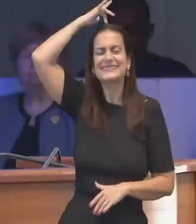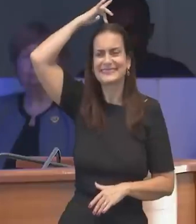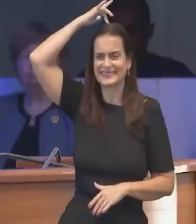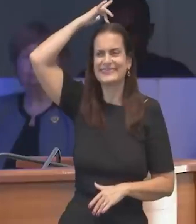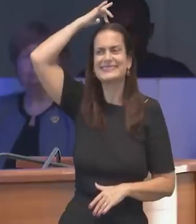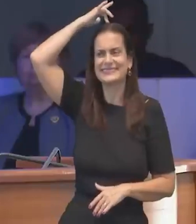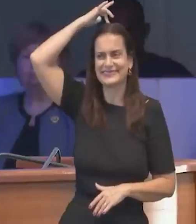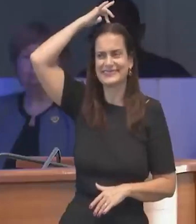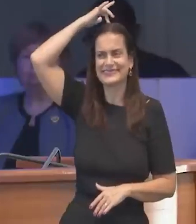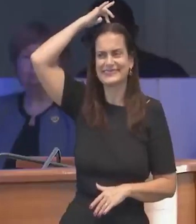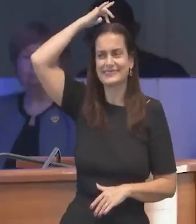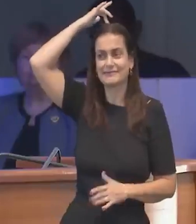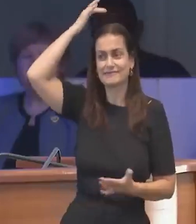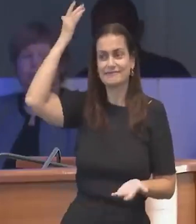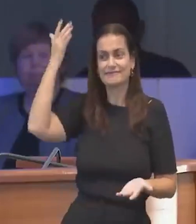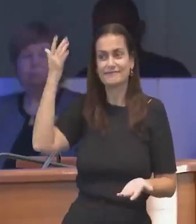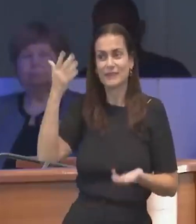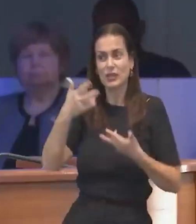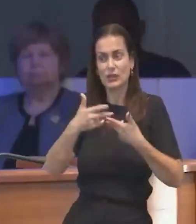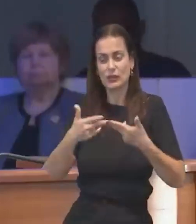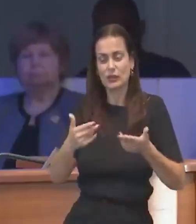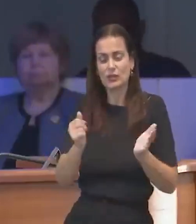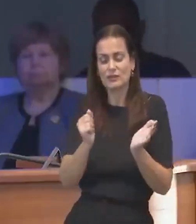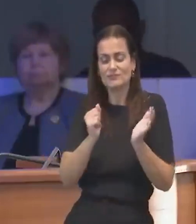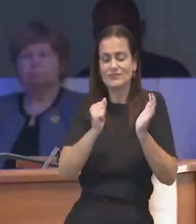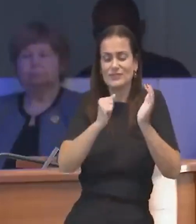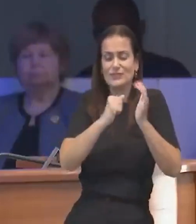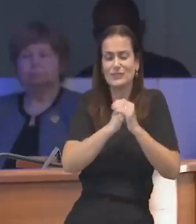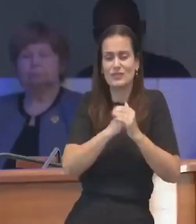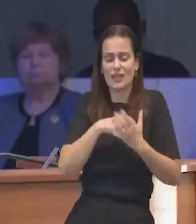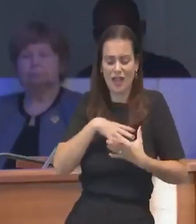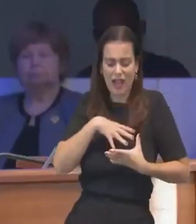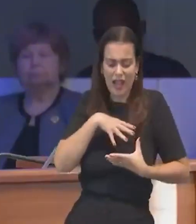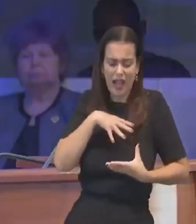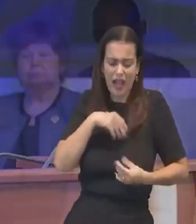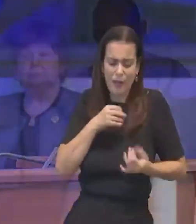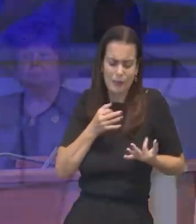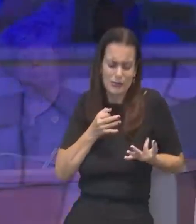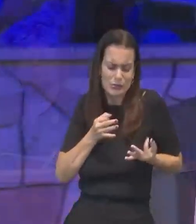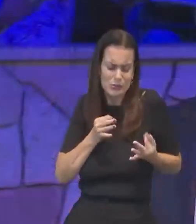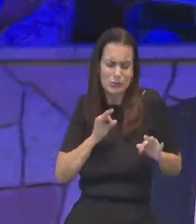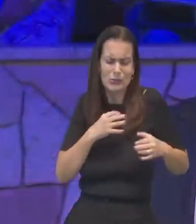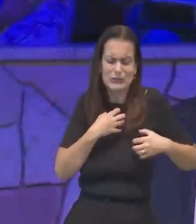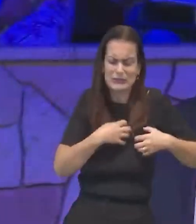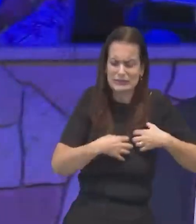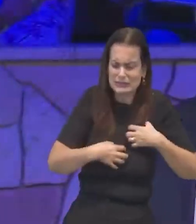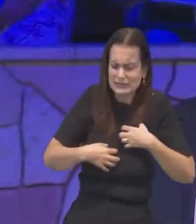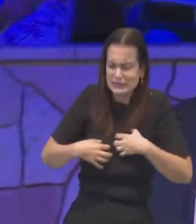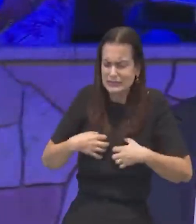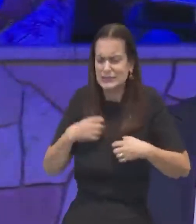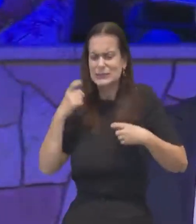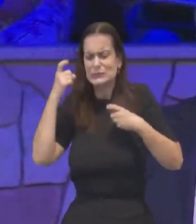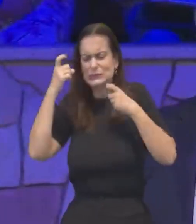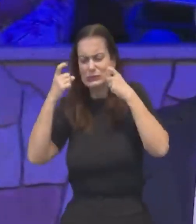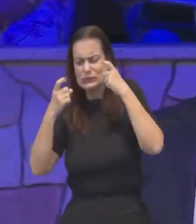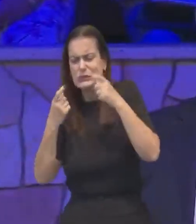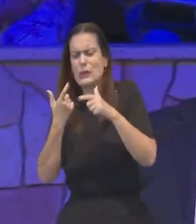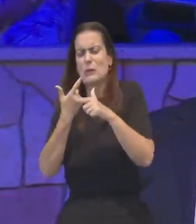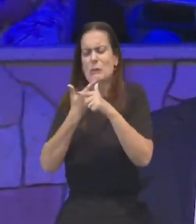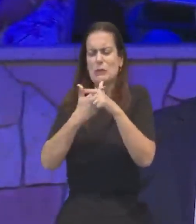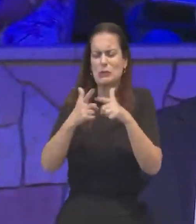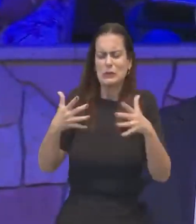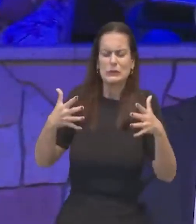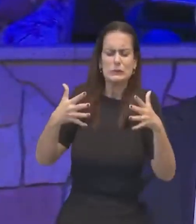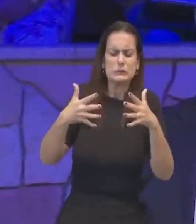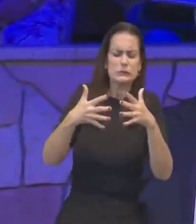um fator que precisa ser escondido, que é a dor que você carrega na sua alma, uma inquietação, uma perturbação, problemas e